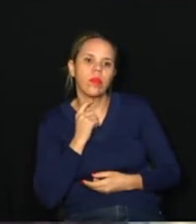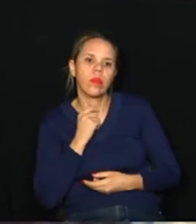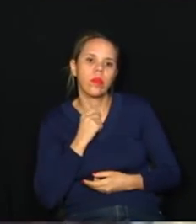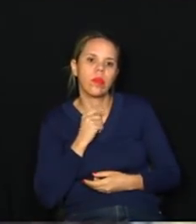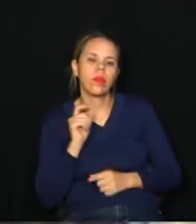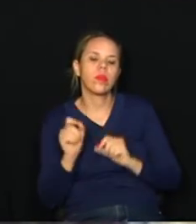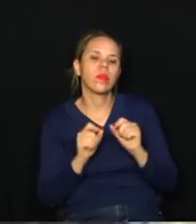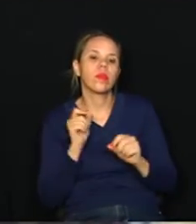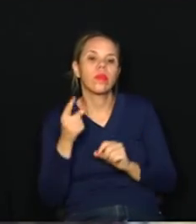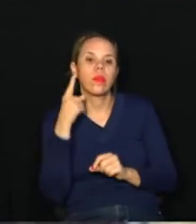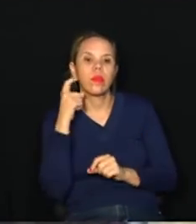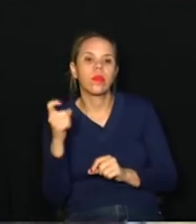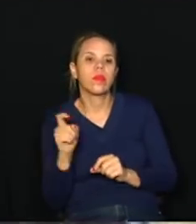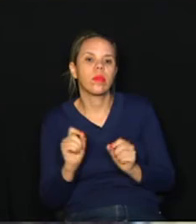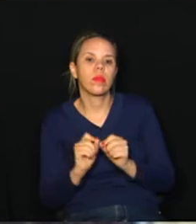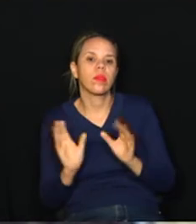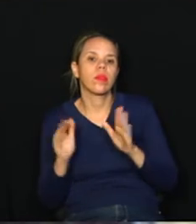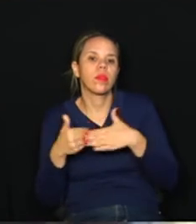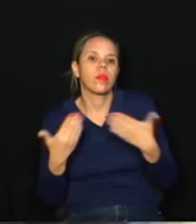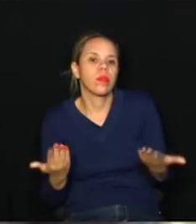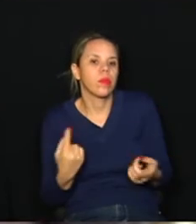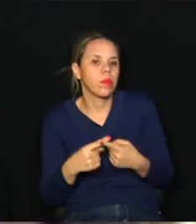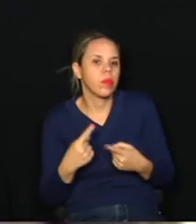quem interessa o desmonte